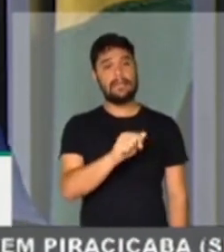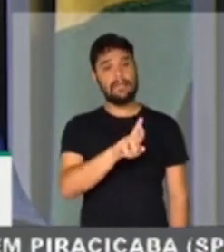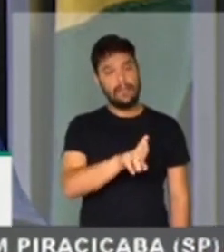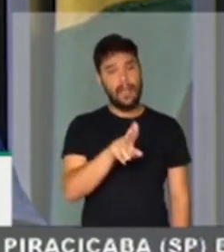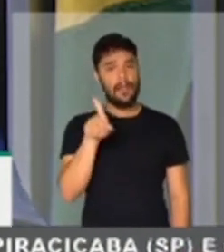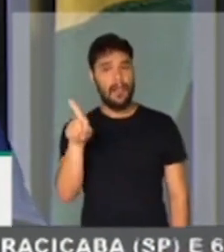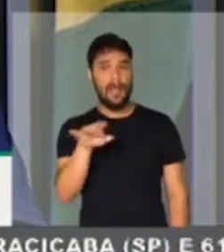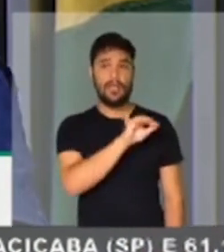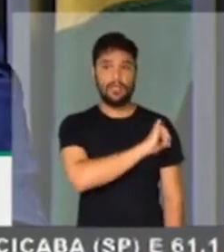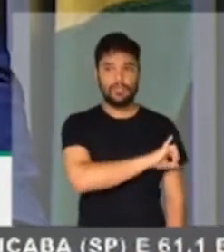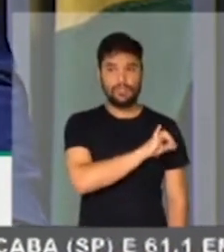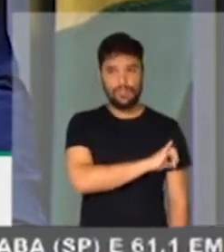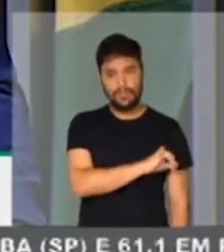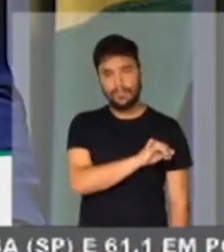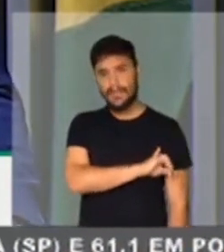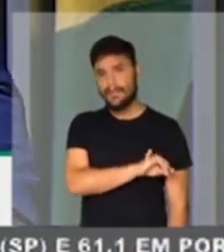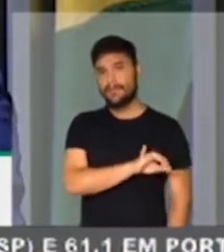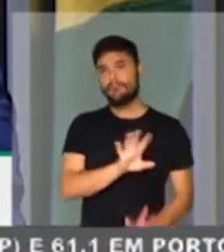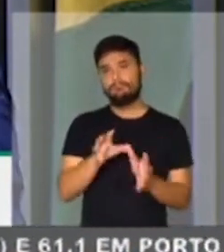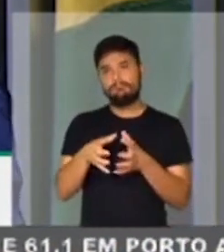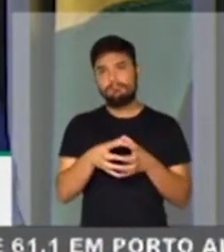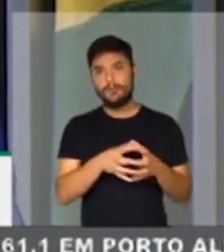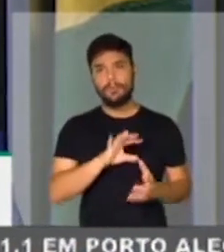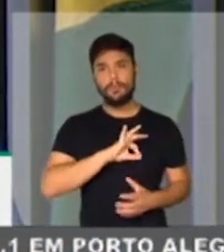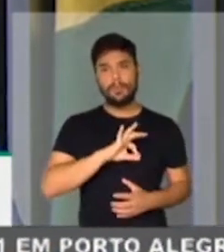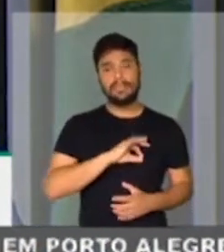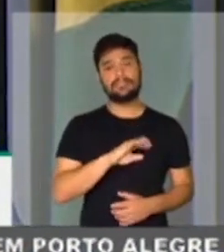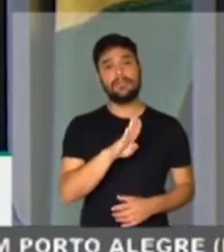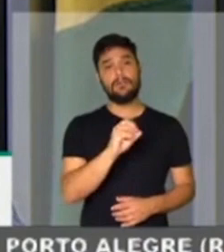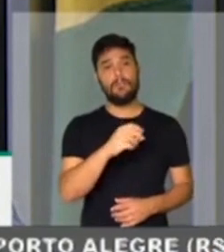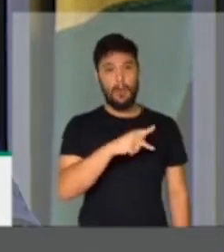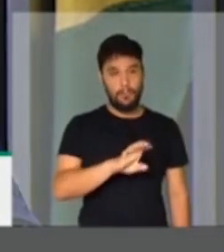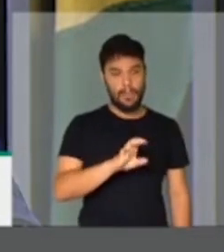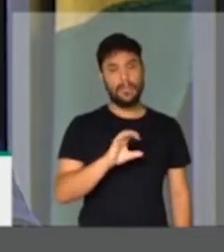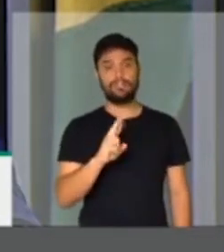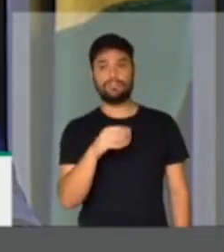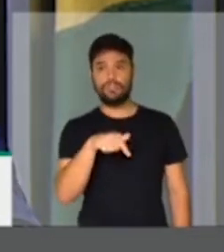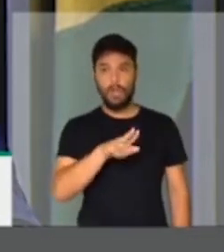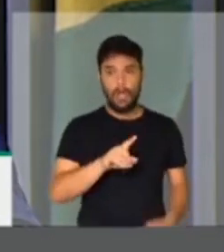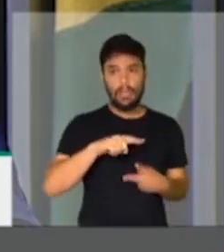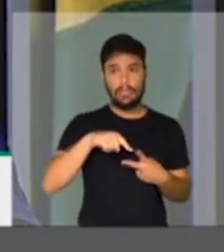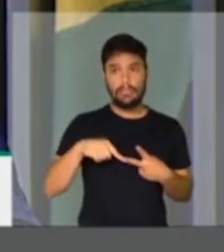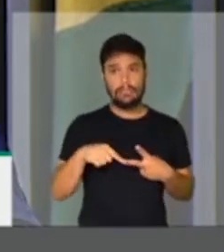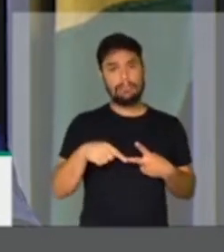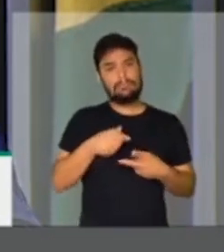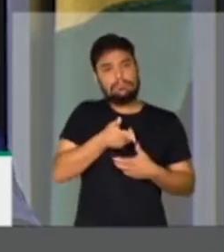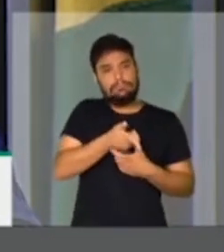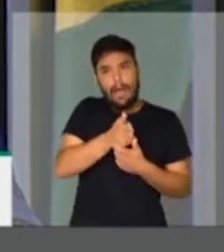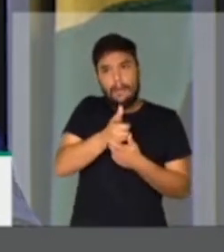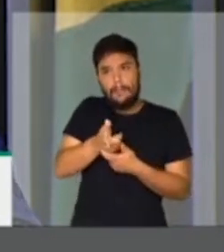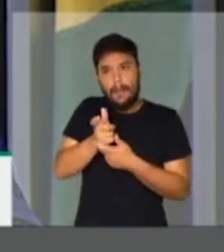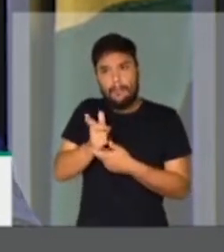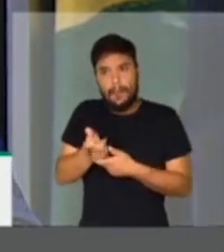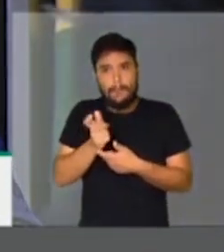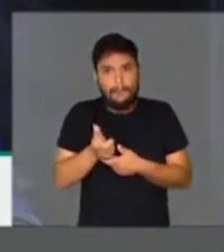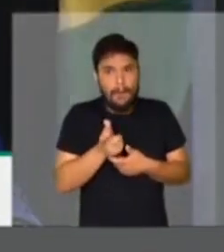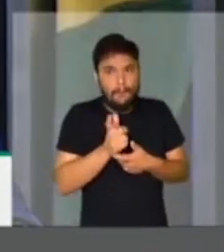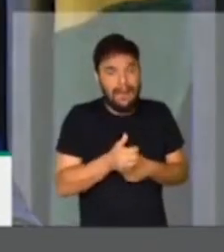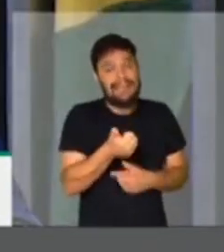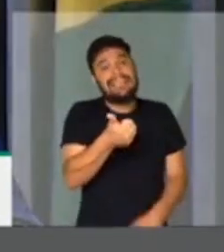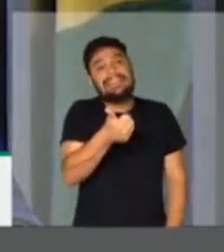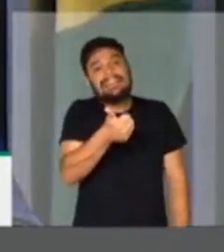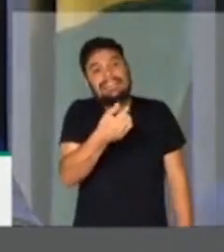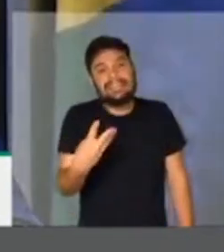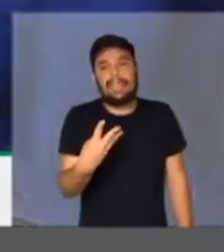Rio de Janeiro, mais especificamente do BOP e do Choque, e mandaram para o saco, cancelaram o CPF de